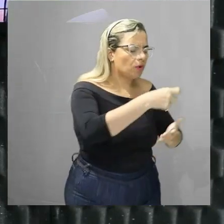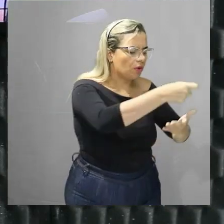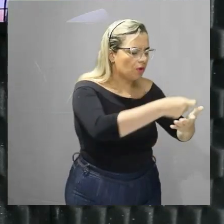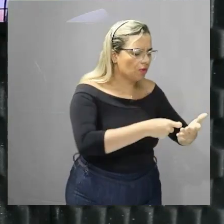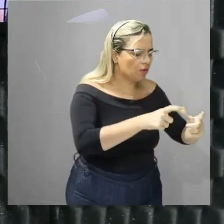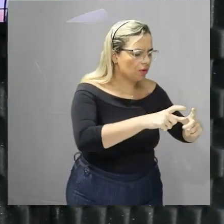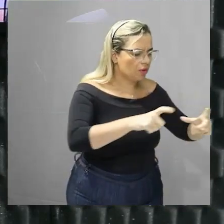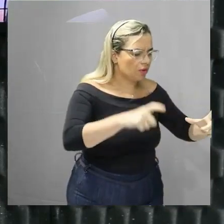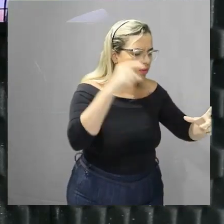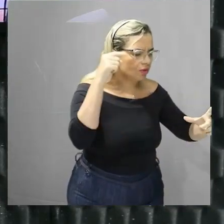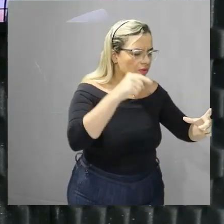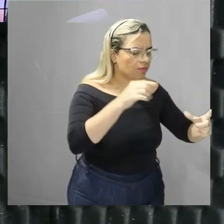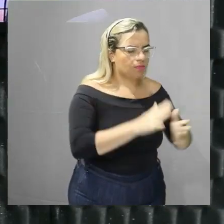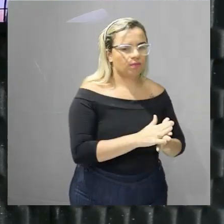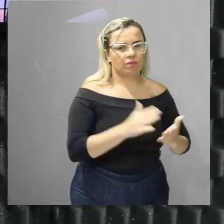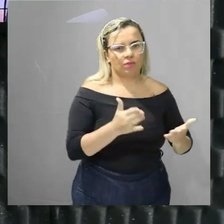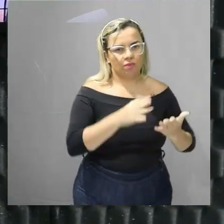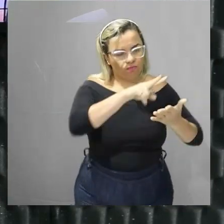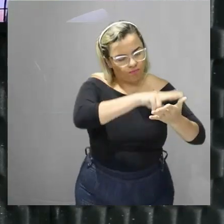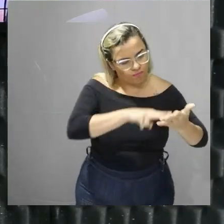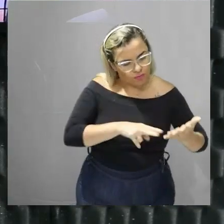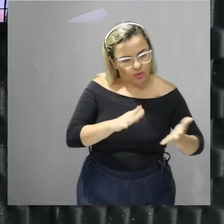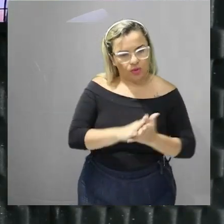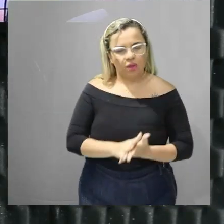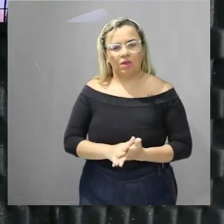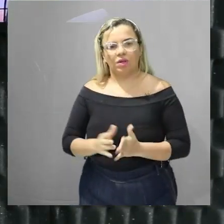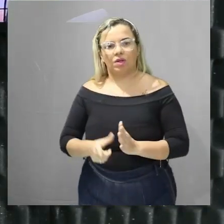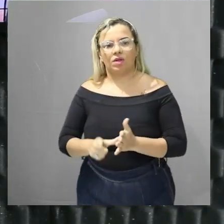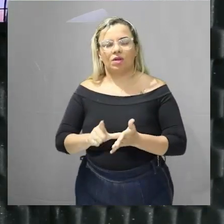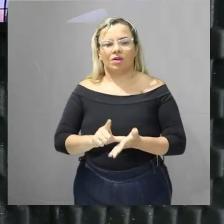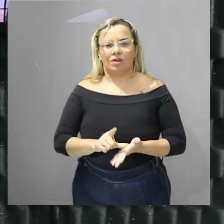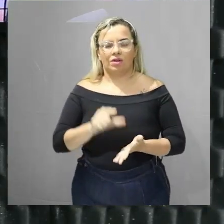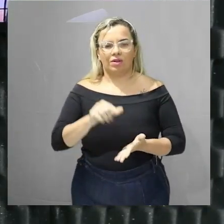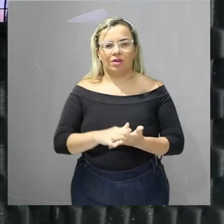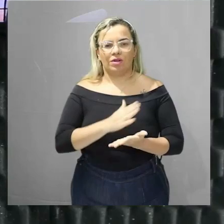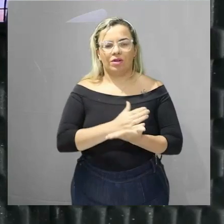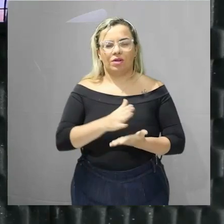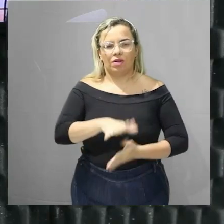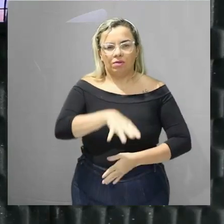motivador. Belezinha? Então tu já sabe. Então, para a gente começar, ó, respira,